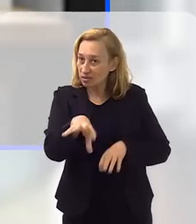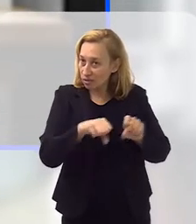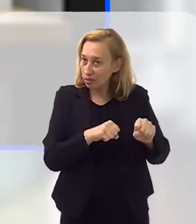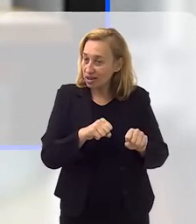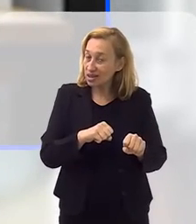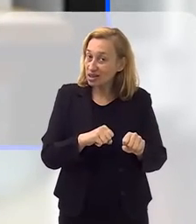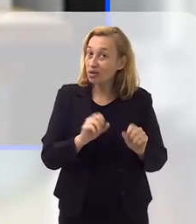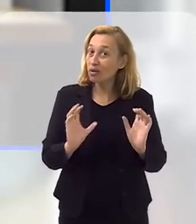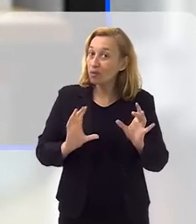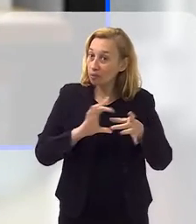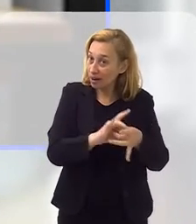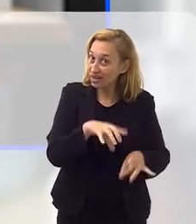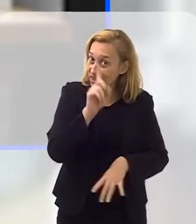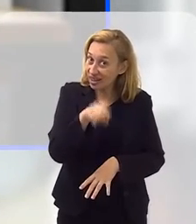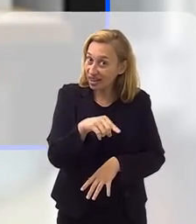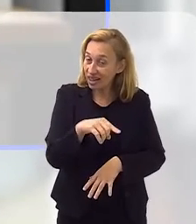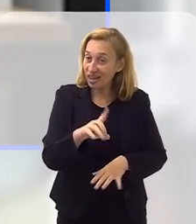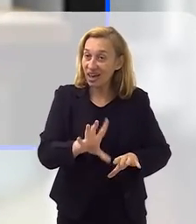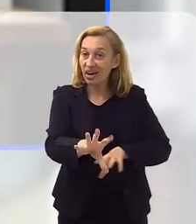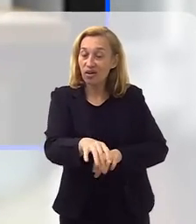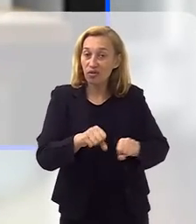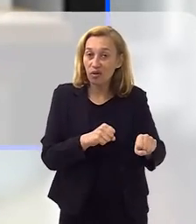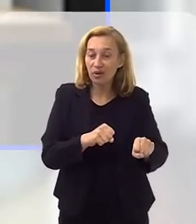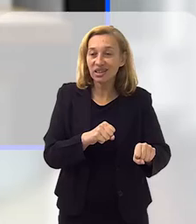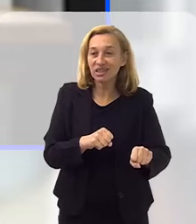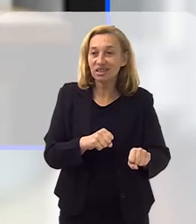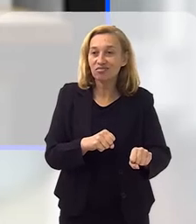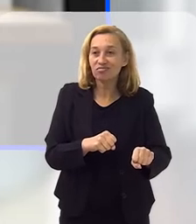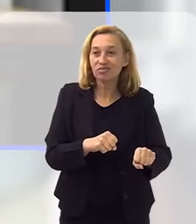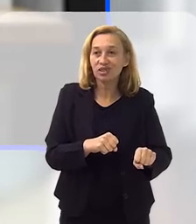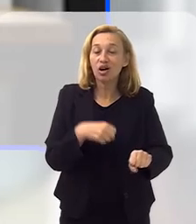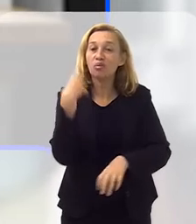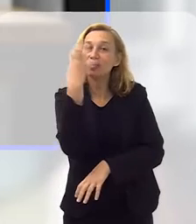Essa formação é muito completa, né? É a formação